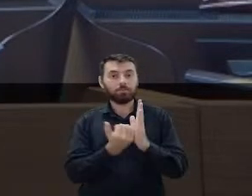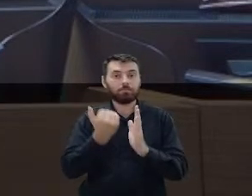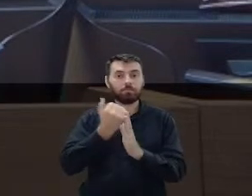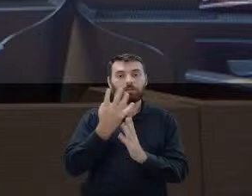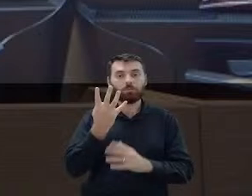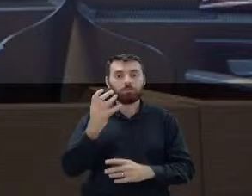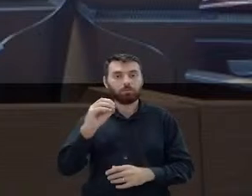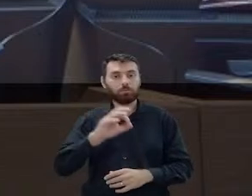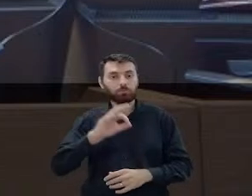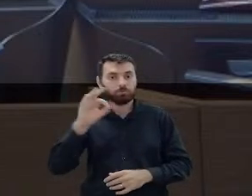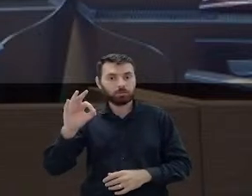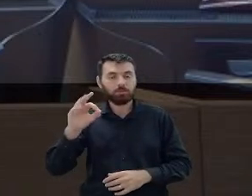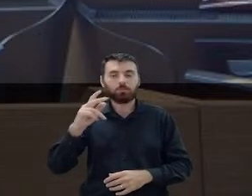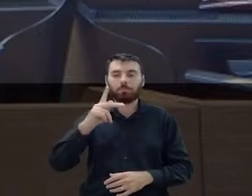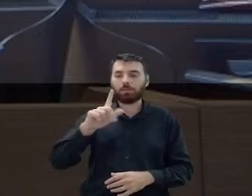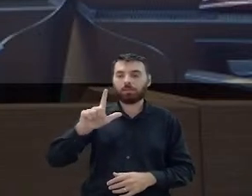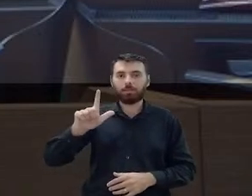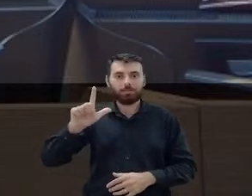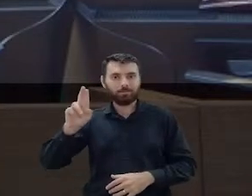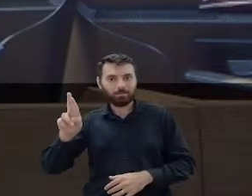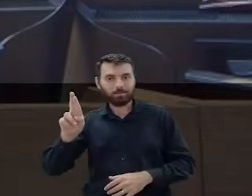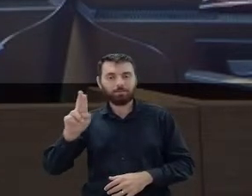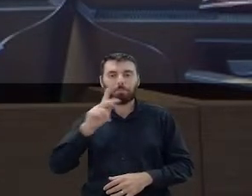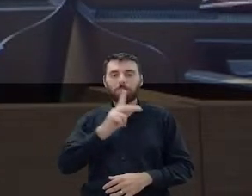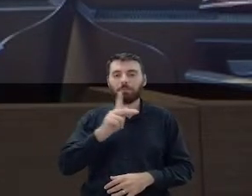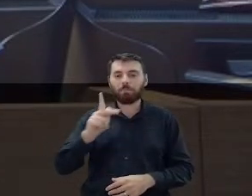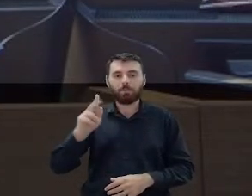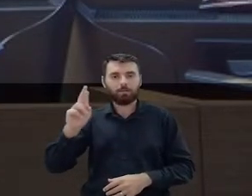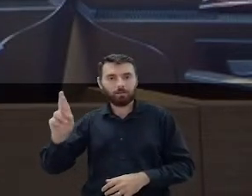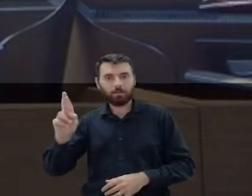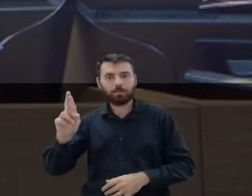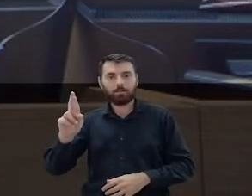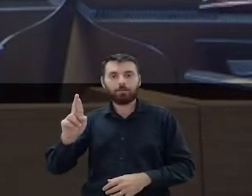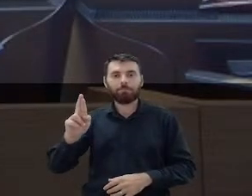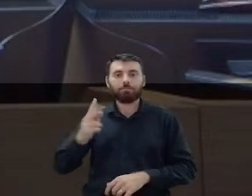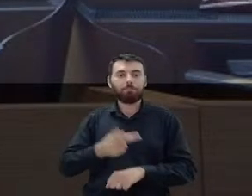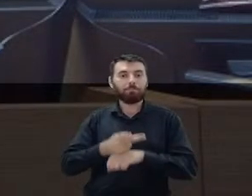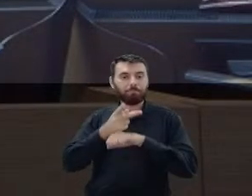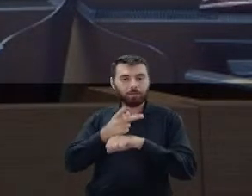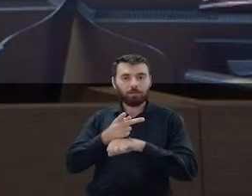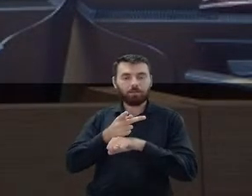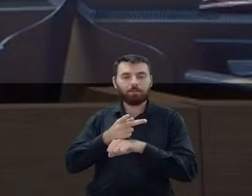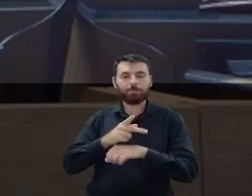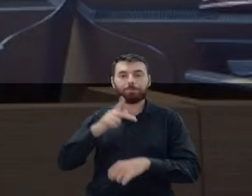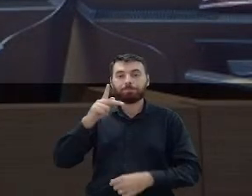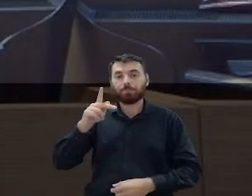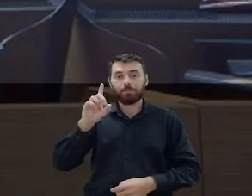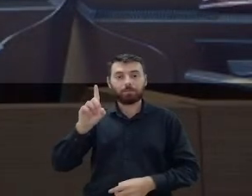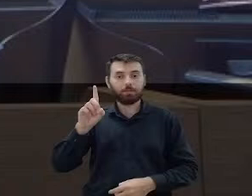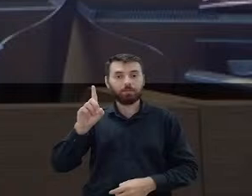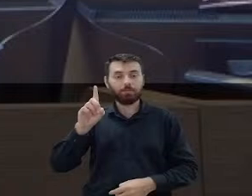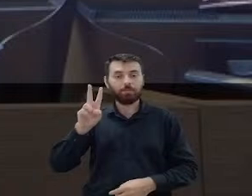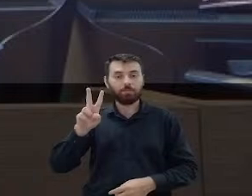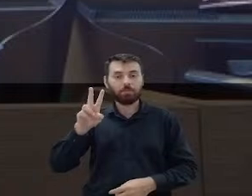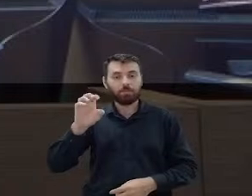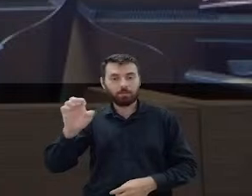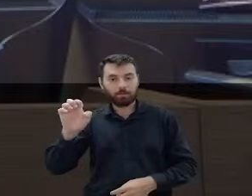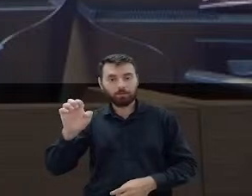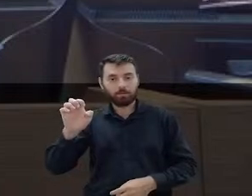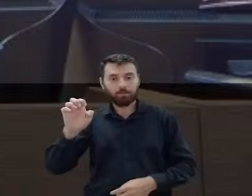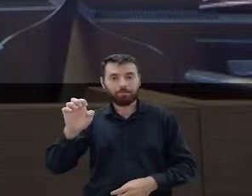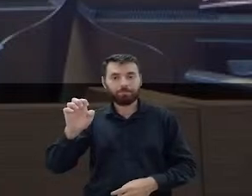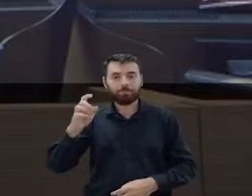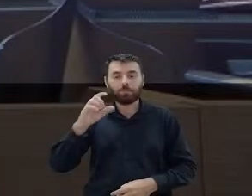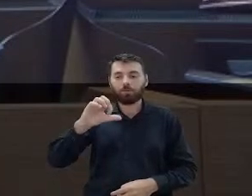PLR, PPR, gratificação de função, diferença de PDVE, campo 95.18